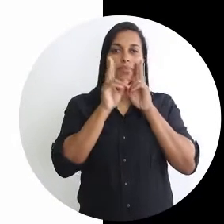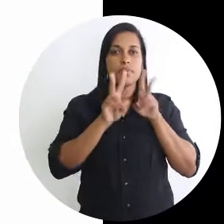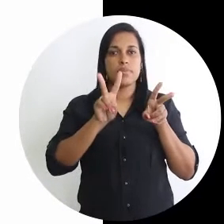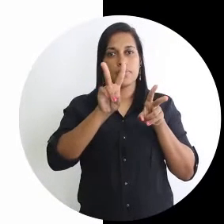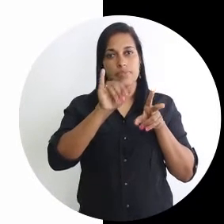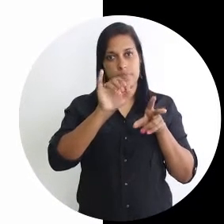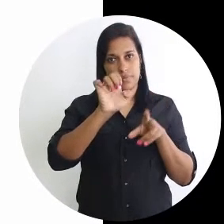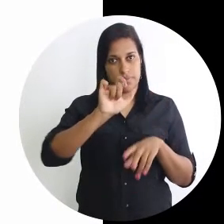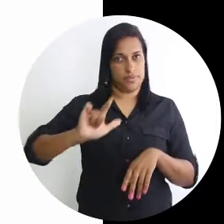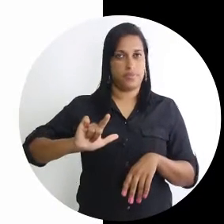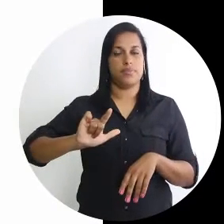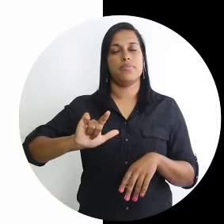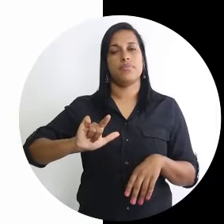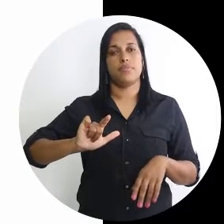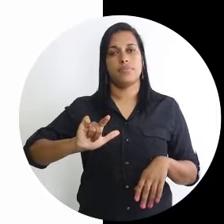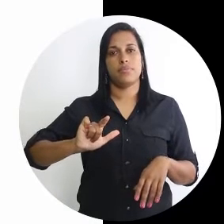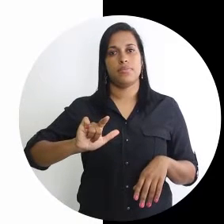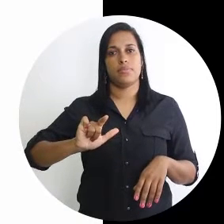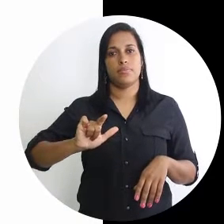View, que